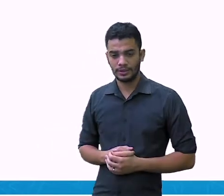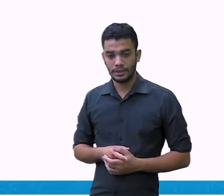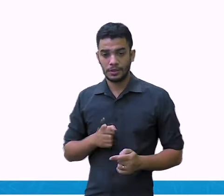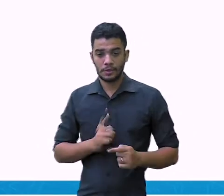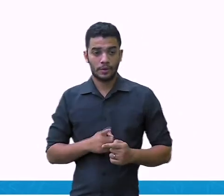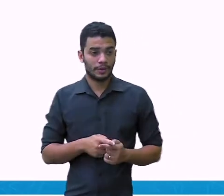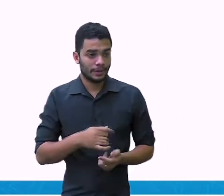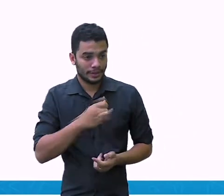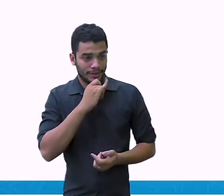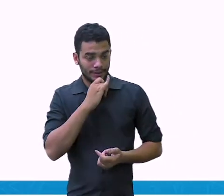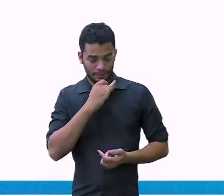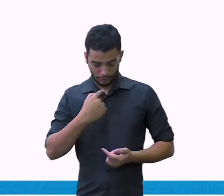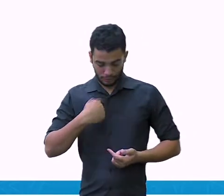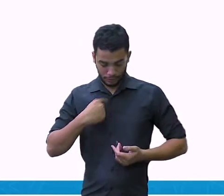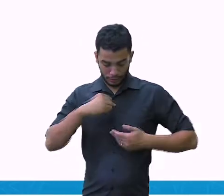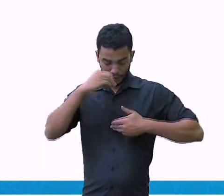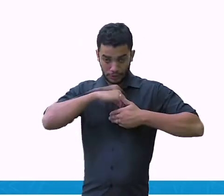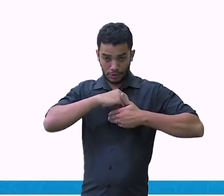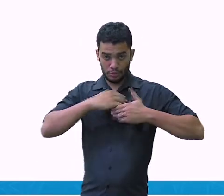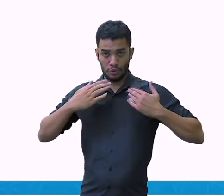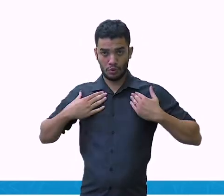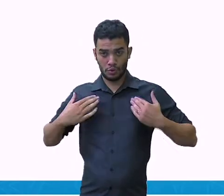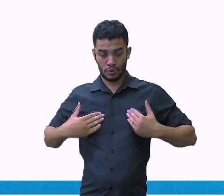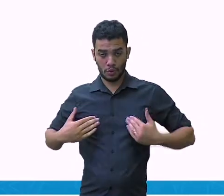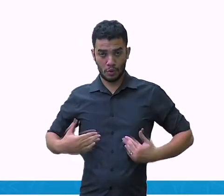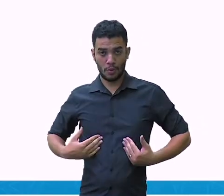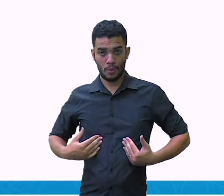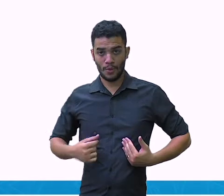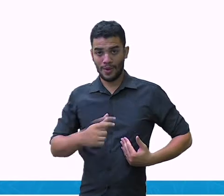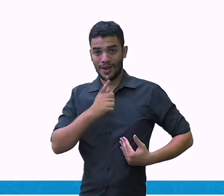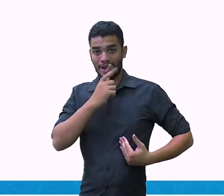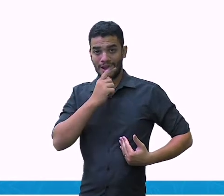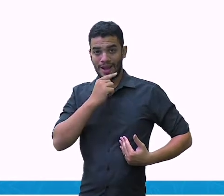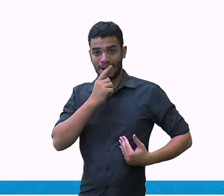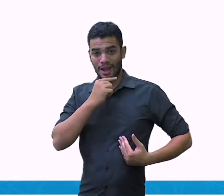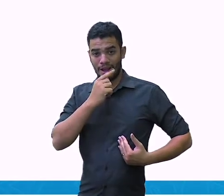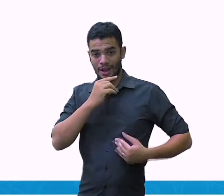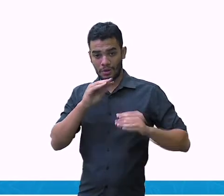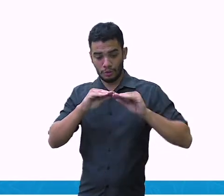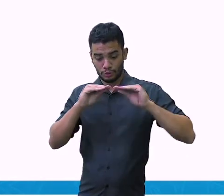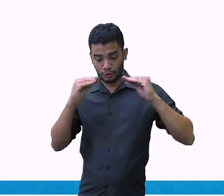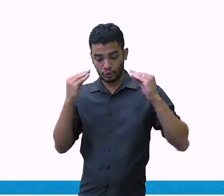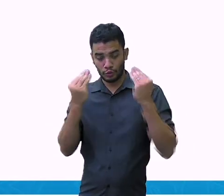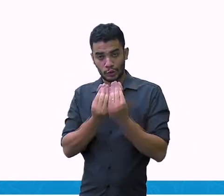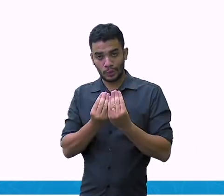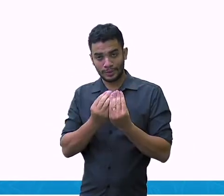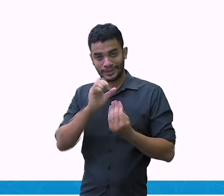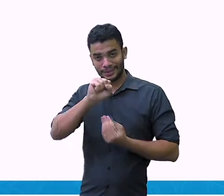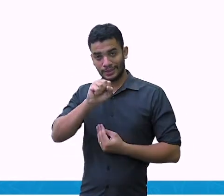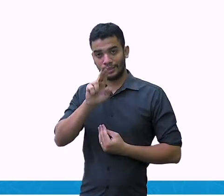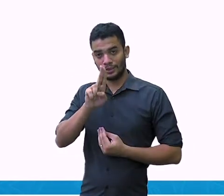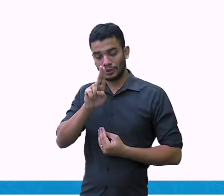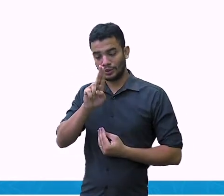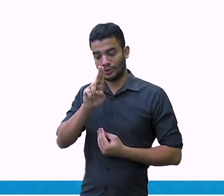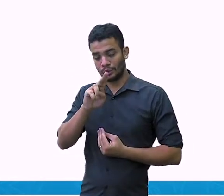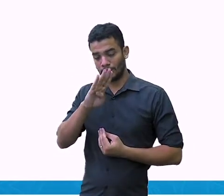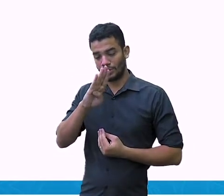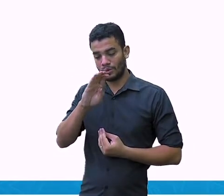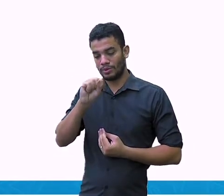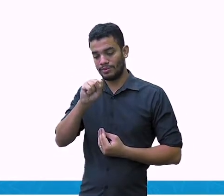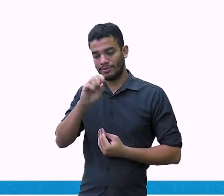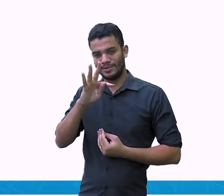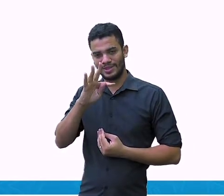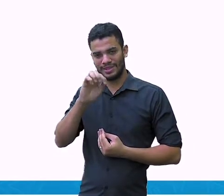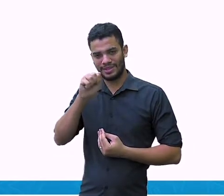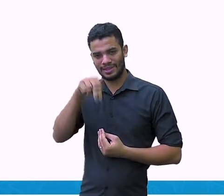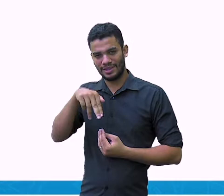maior quantidade nele. Isto mesmo. E você precisa fornecer este líquido maravilhoso, esse